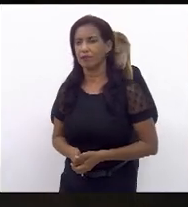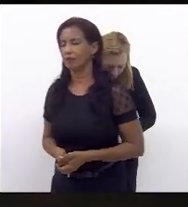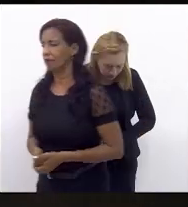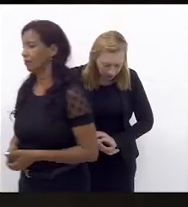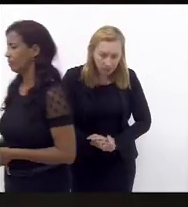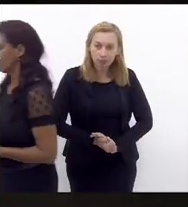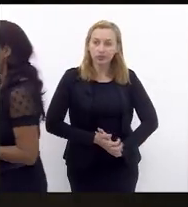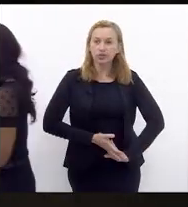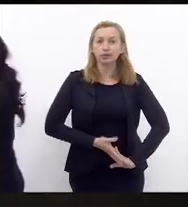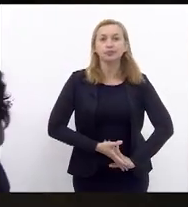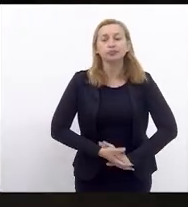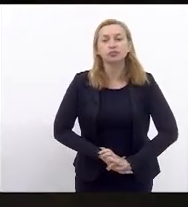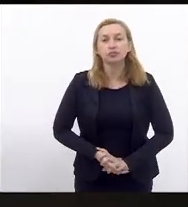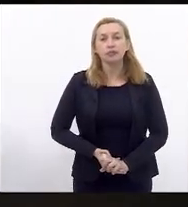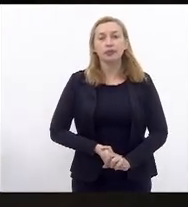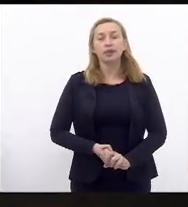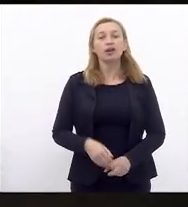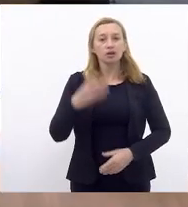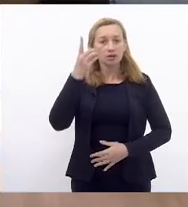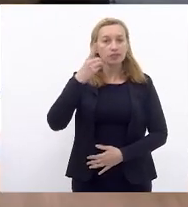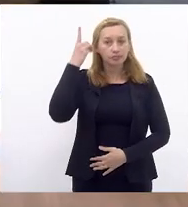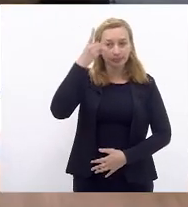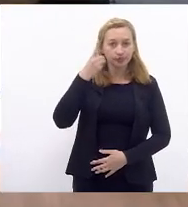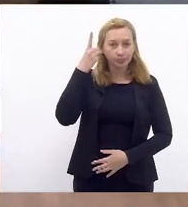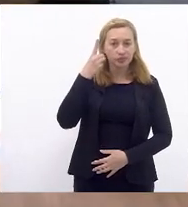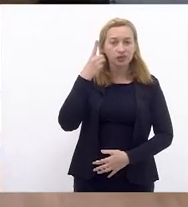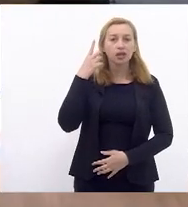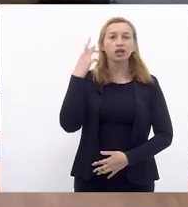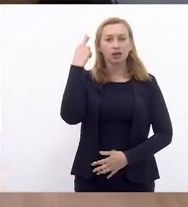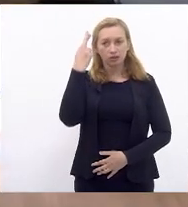Deputada Renata Souza.